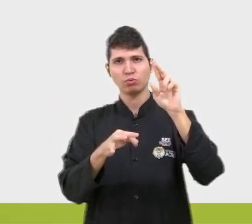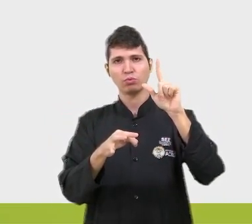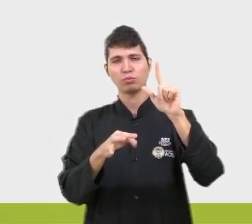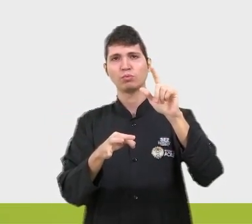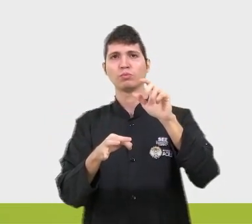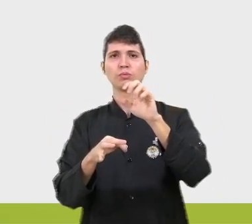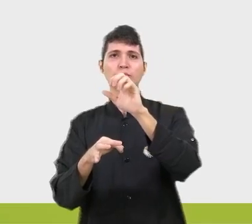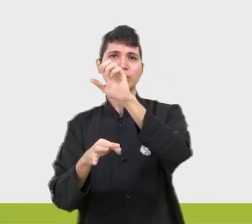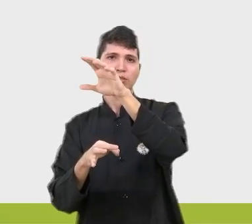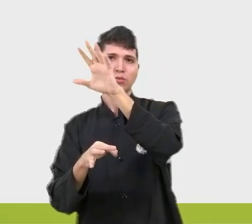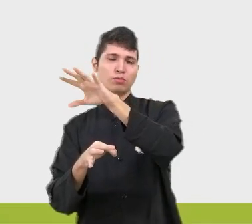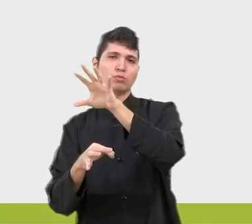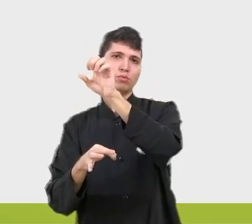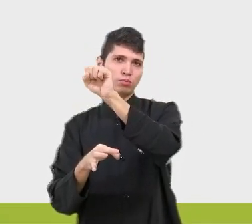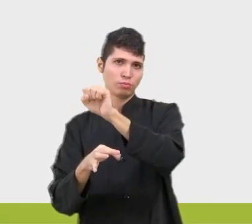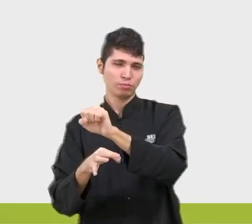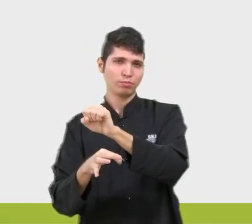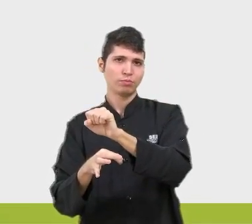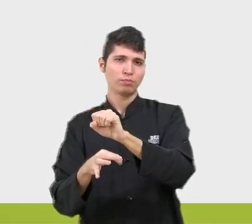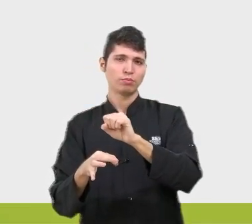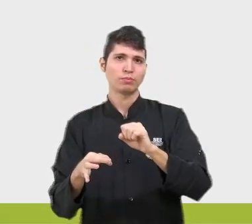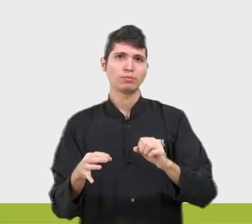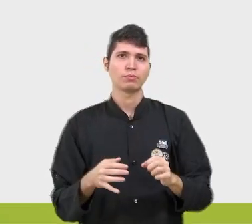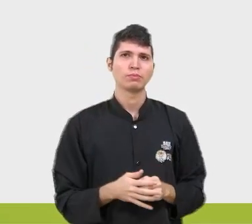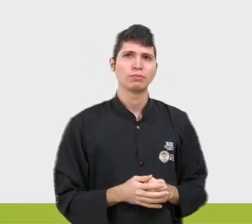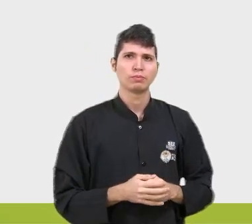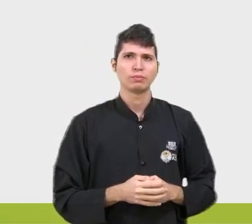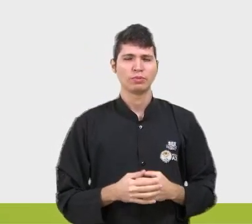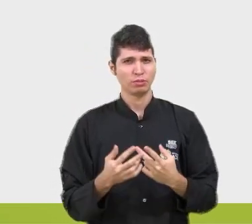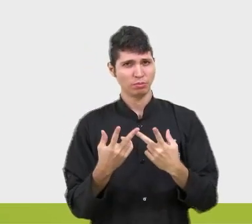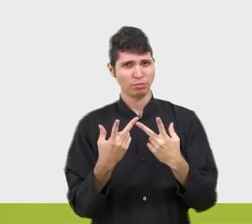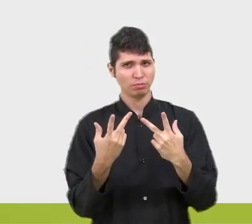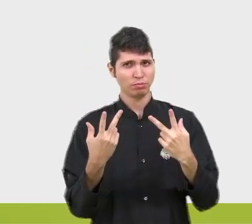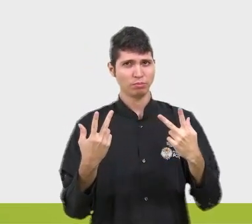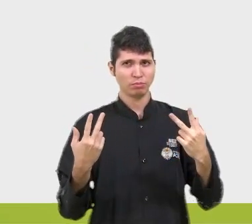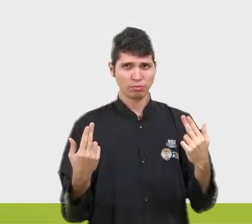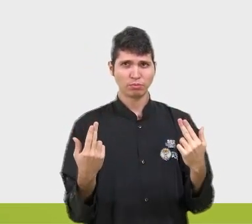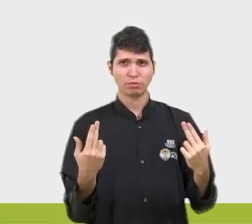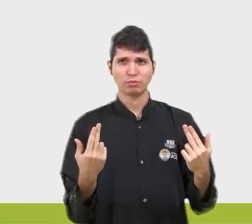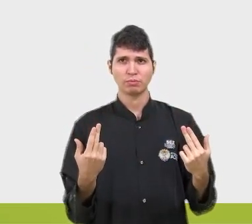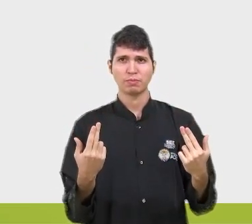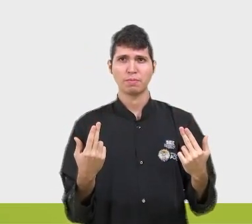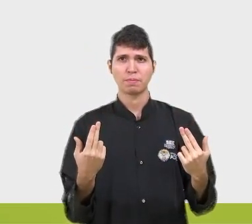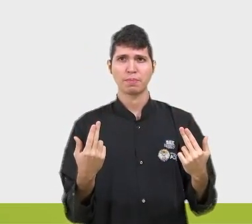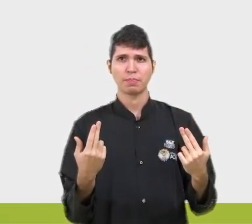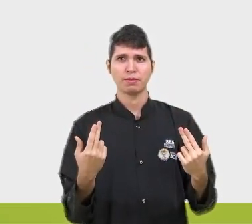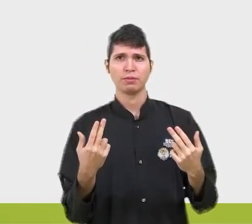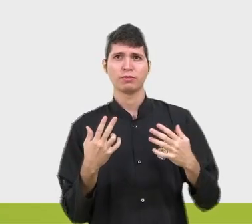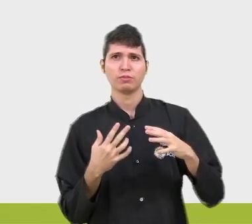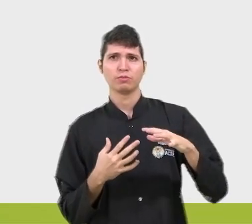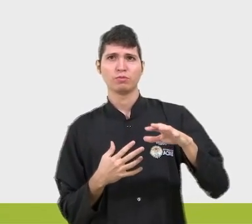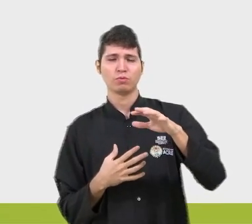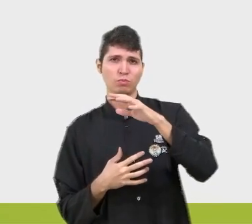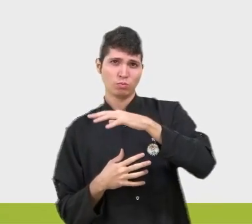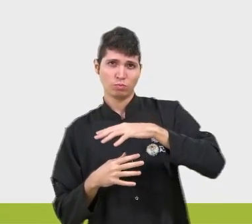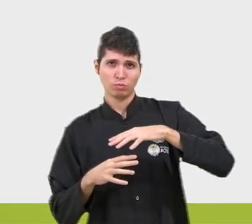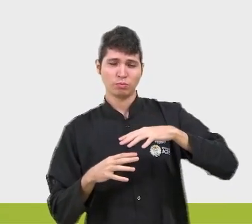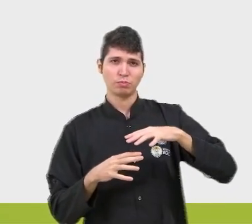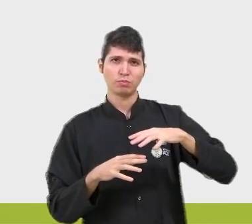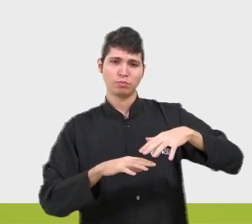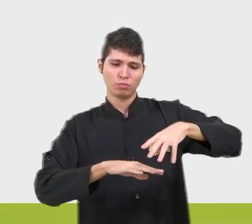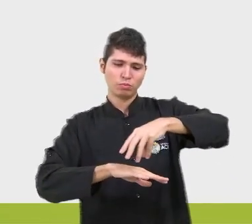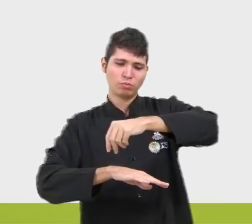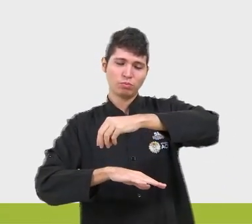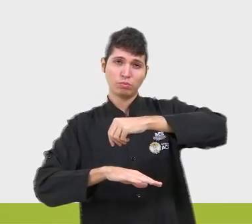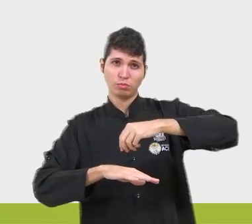formações geológicas e feições geomorfológicas? Não. Em nenhum momento, quando eu falei com vocês, a gente falou sobre, quando eu expliquei